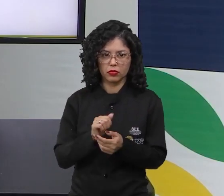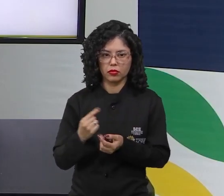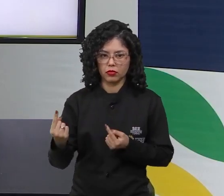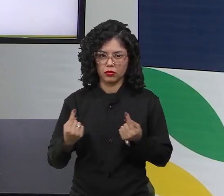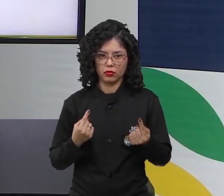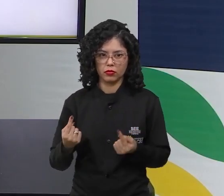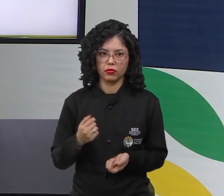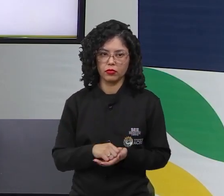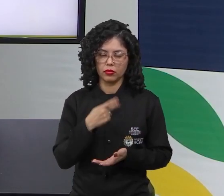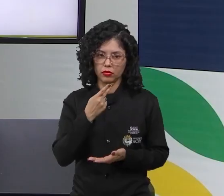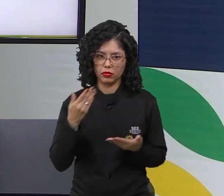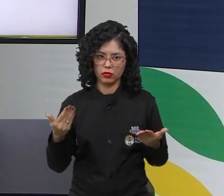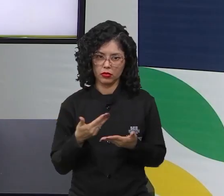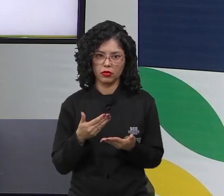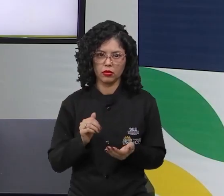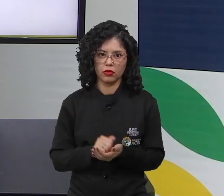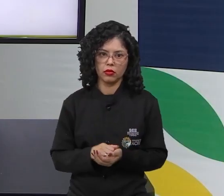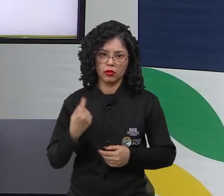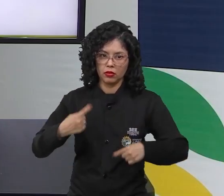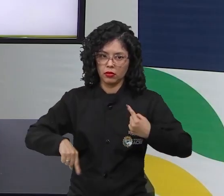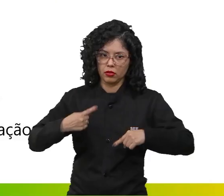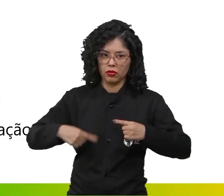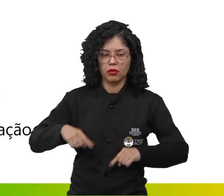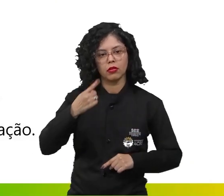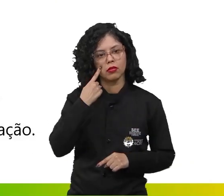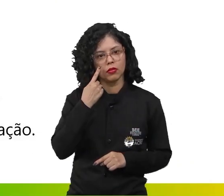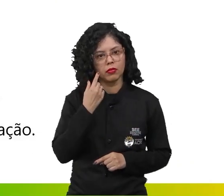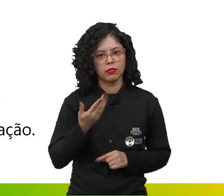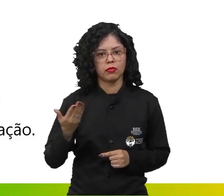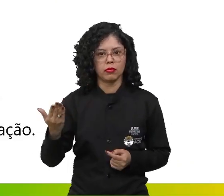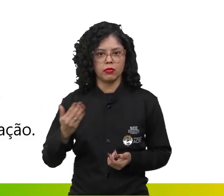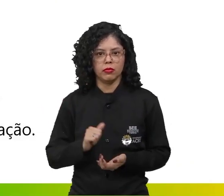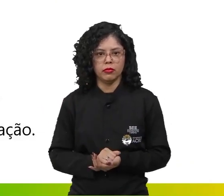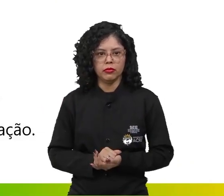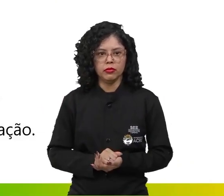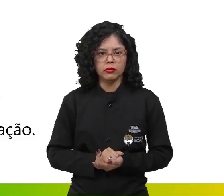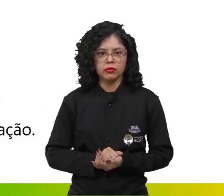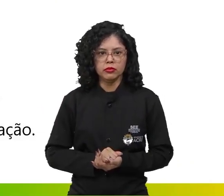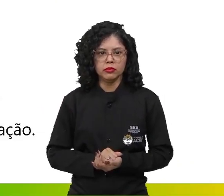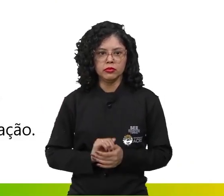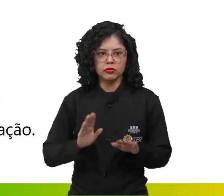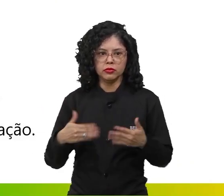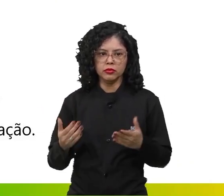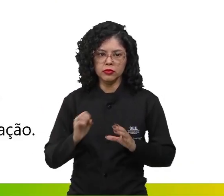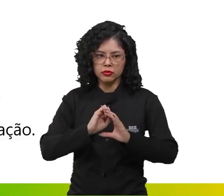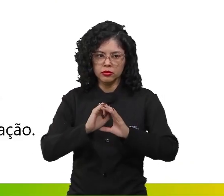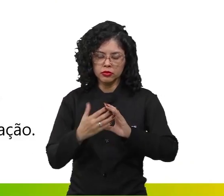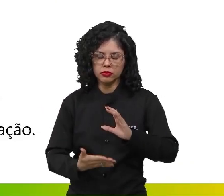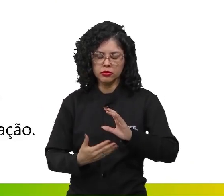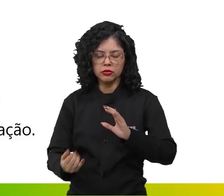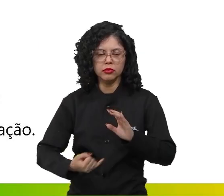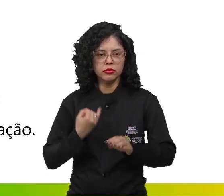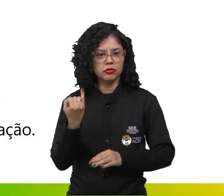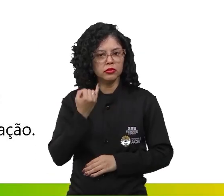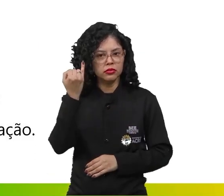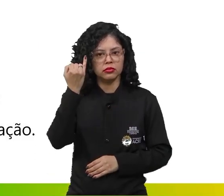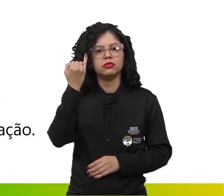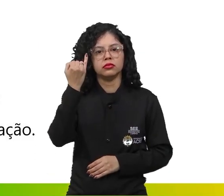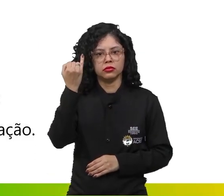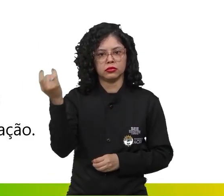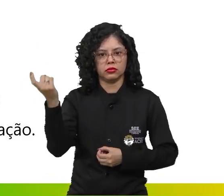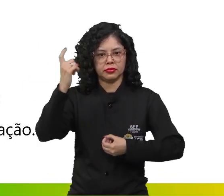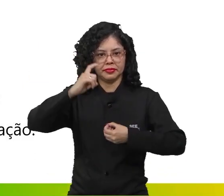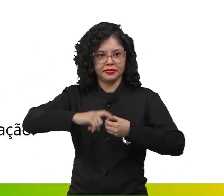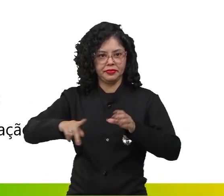outra, vamos falar das campanhas políticas? Olha só o que eu tenho aí. Quais são as características